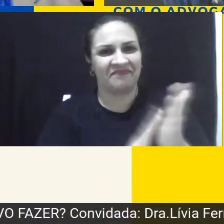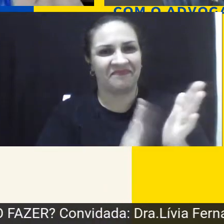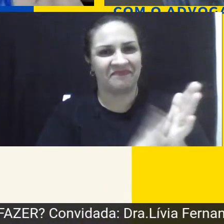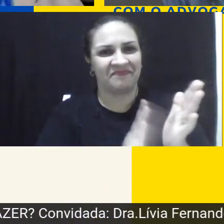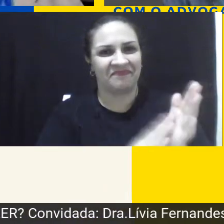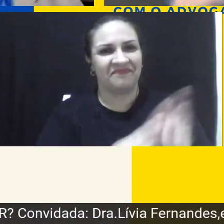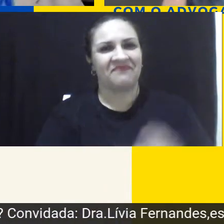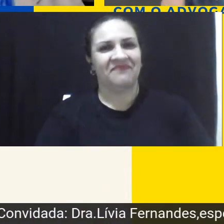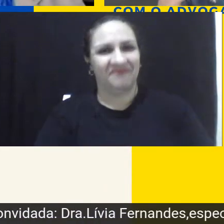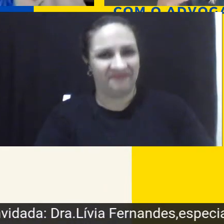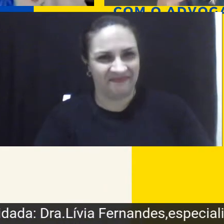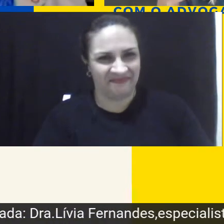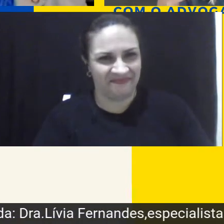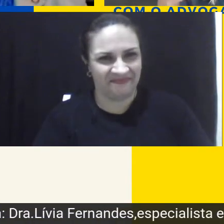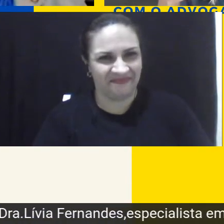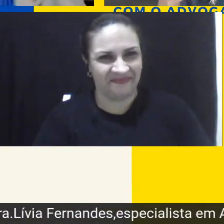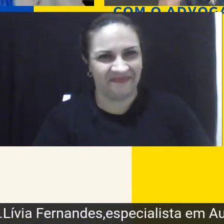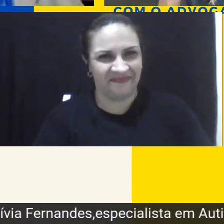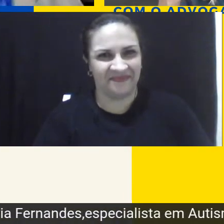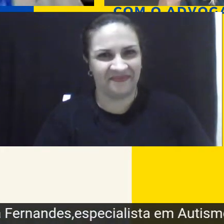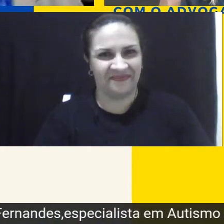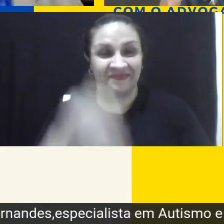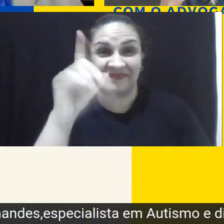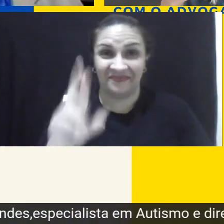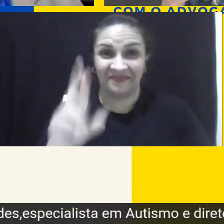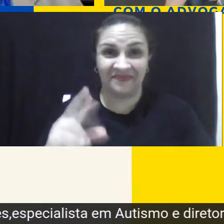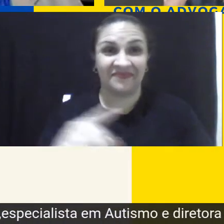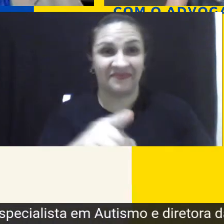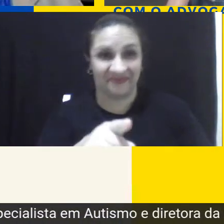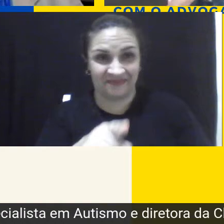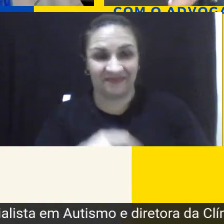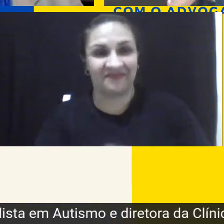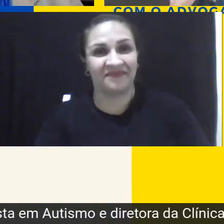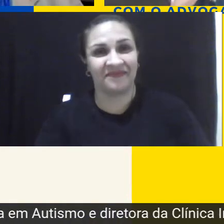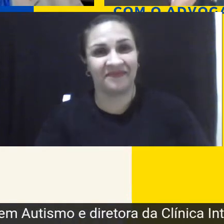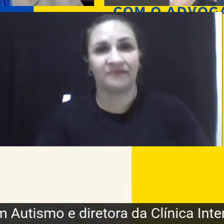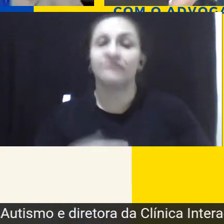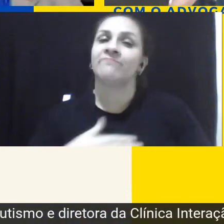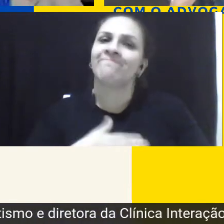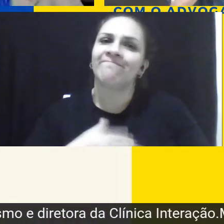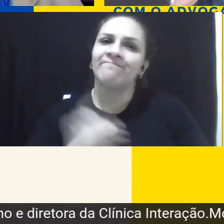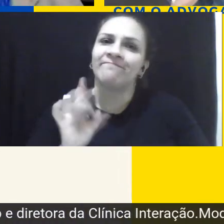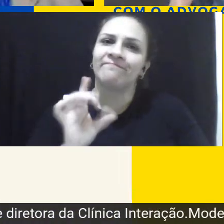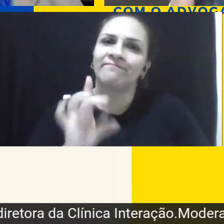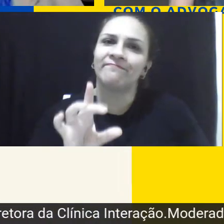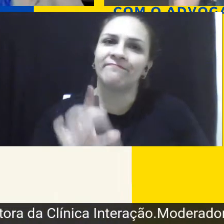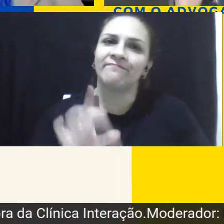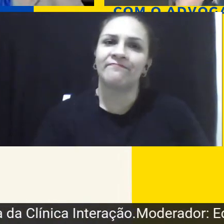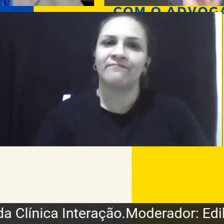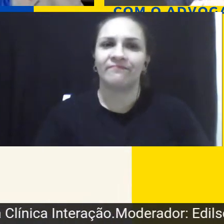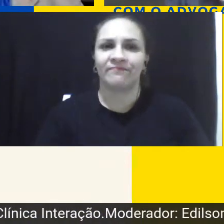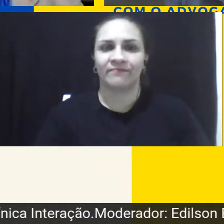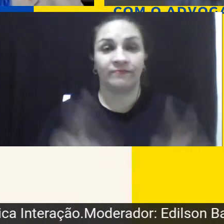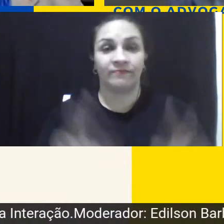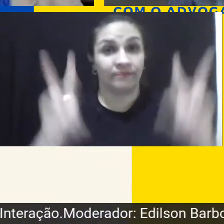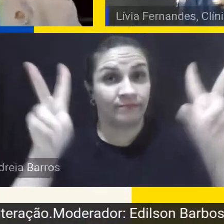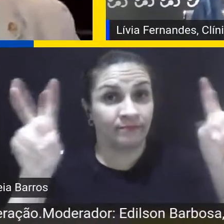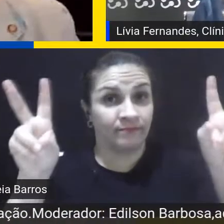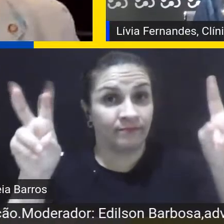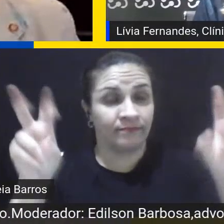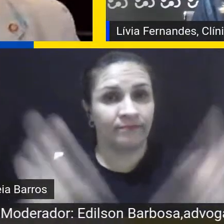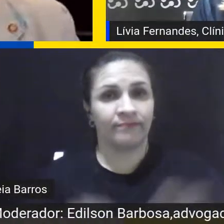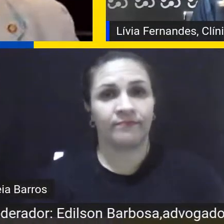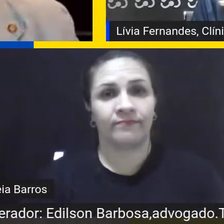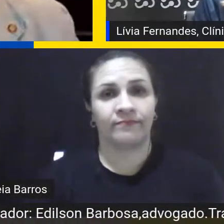coordenadora. Doutor Palma para Edilson, você. Oi. eu queria só aqui um parêntese que